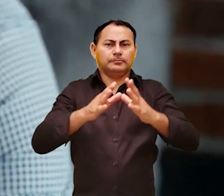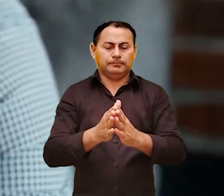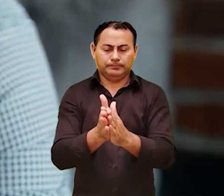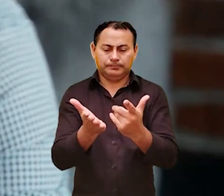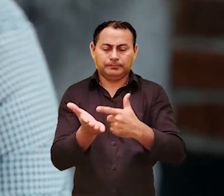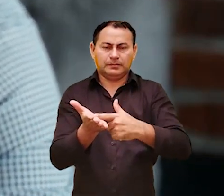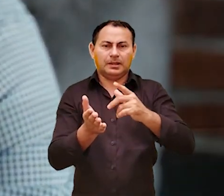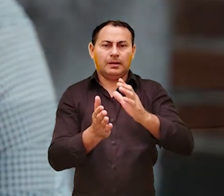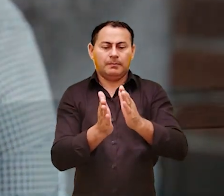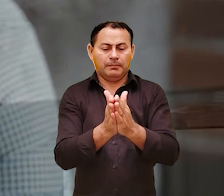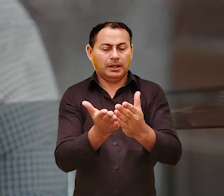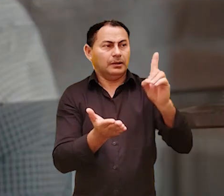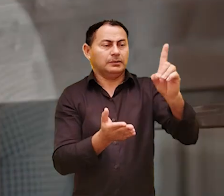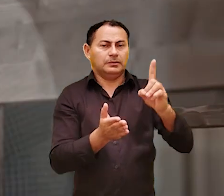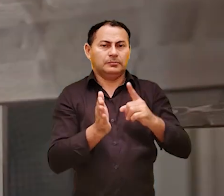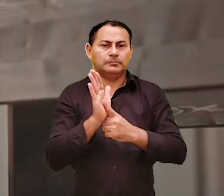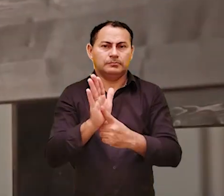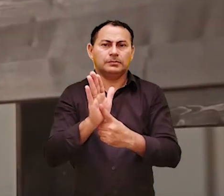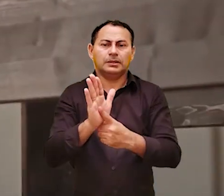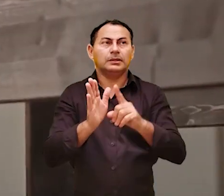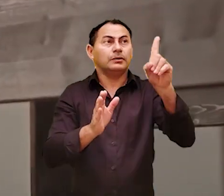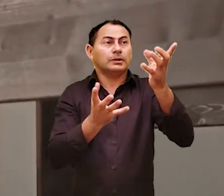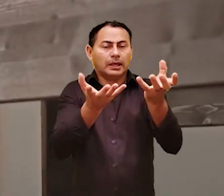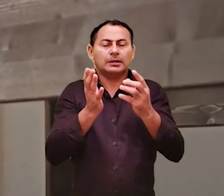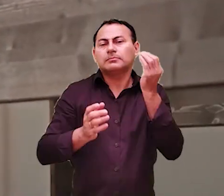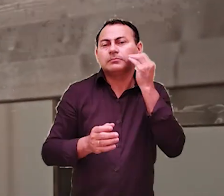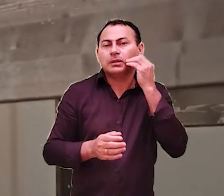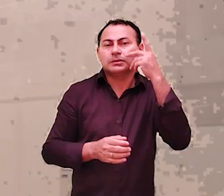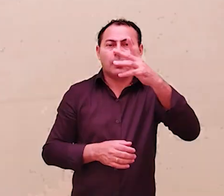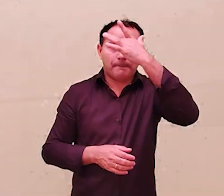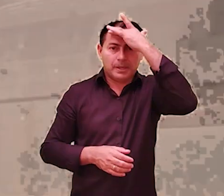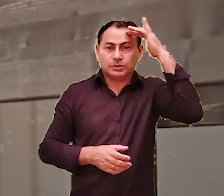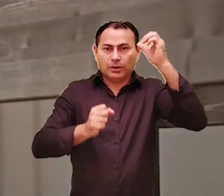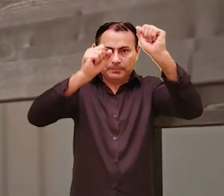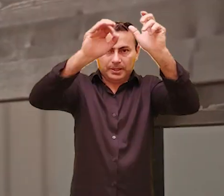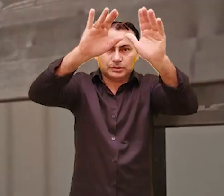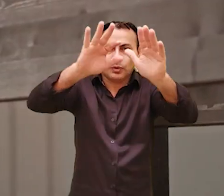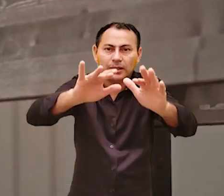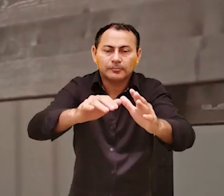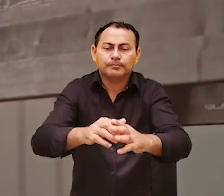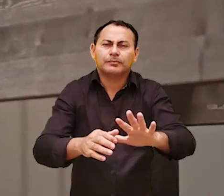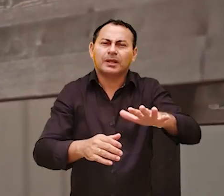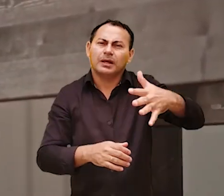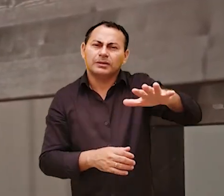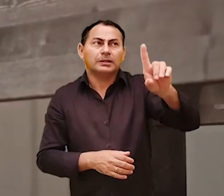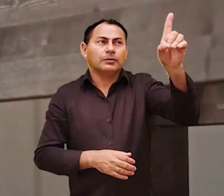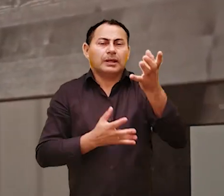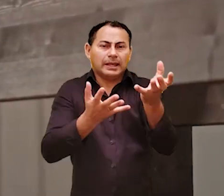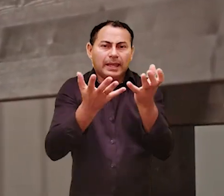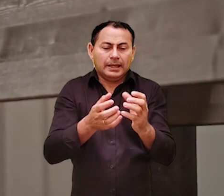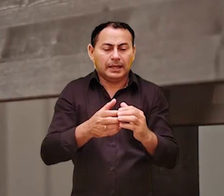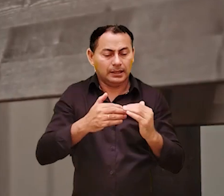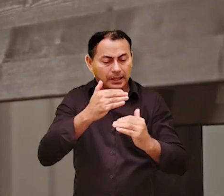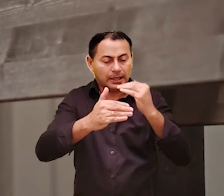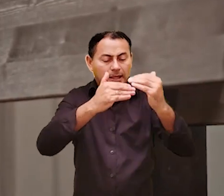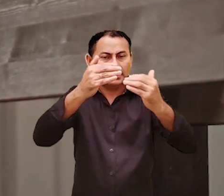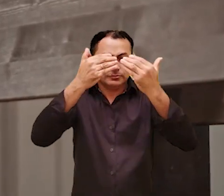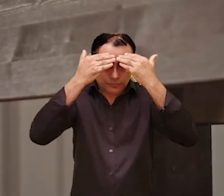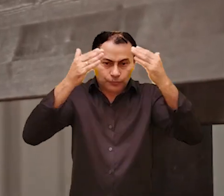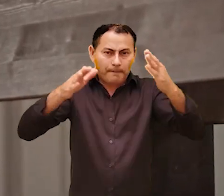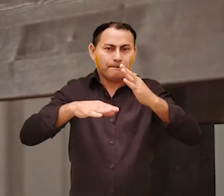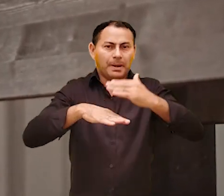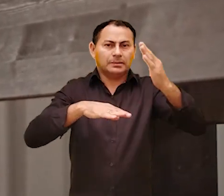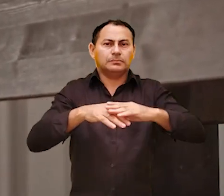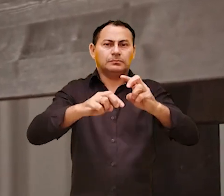claro. Nesse livro, a palavra de Deus mostra que às vezes Deus quer testar o seu homem abençoado. Às vezes Deus quer que ele